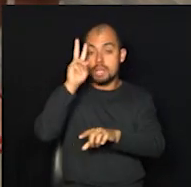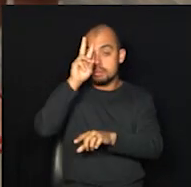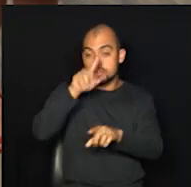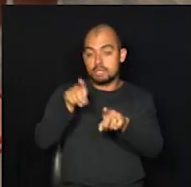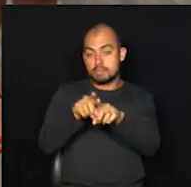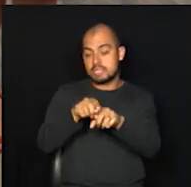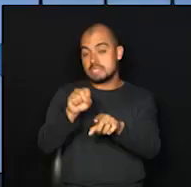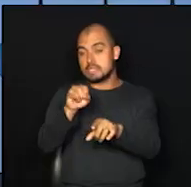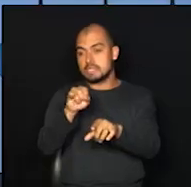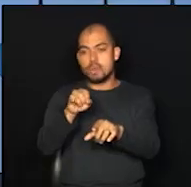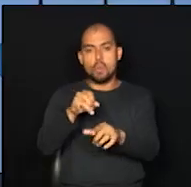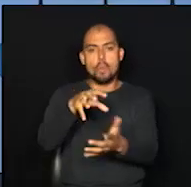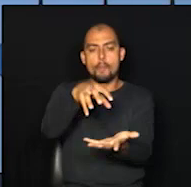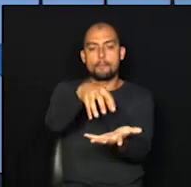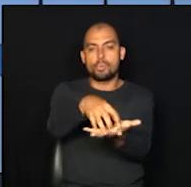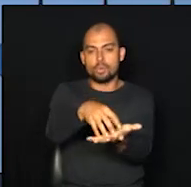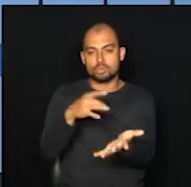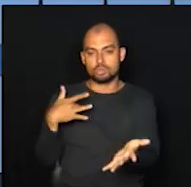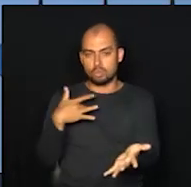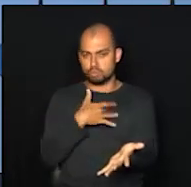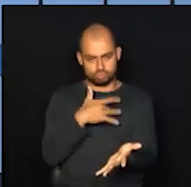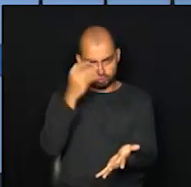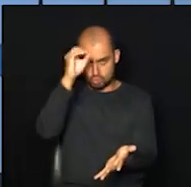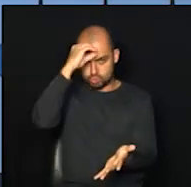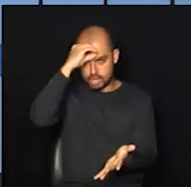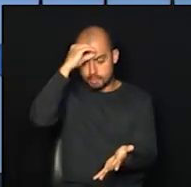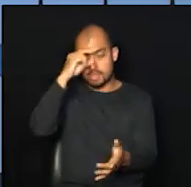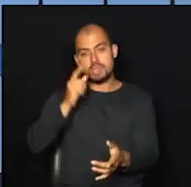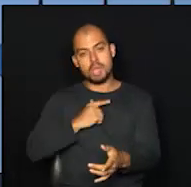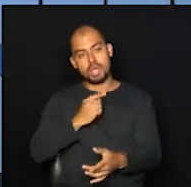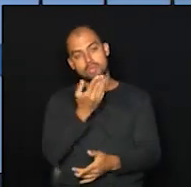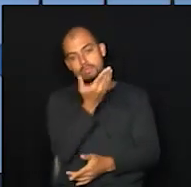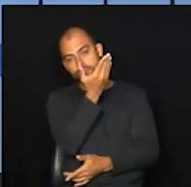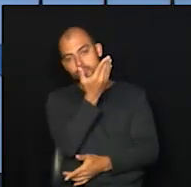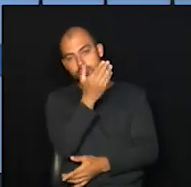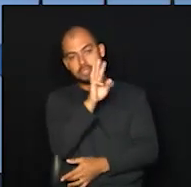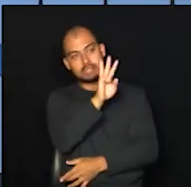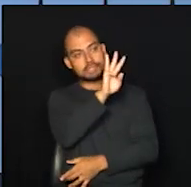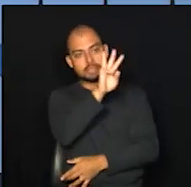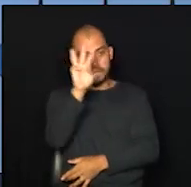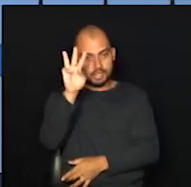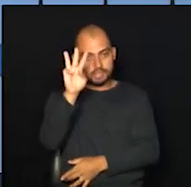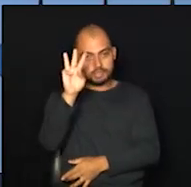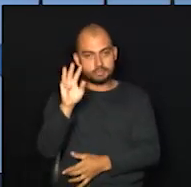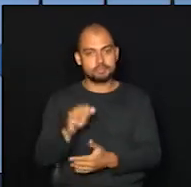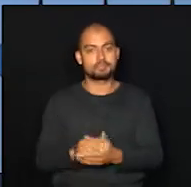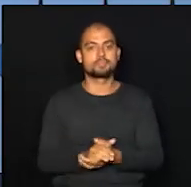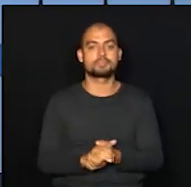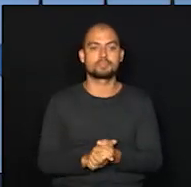sabe onde é o posto de saúde que está tendo vacinação, entra aí no site, olha,